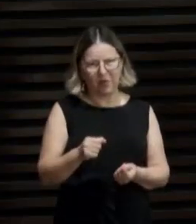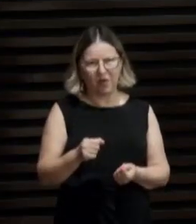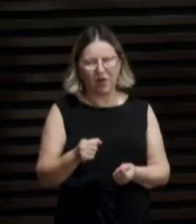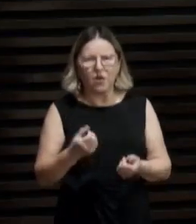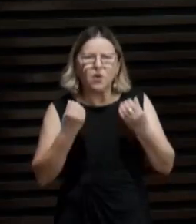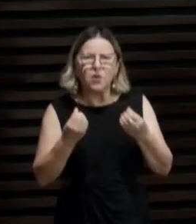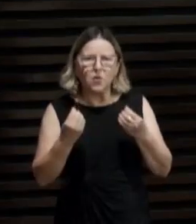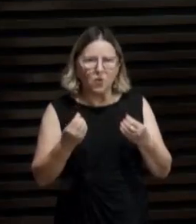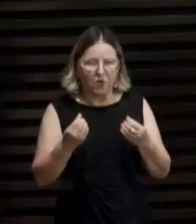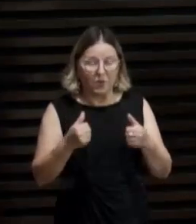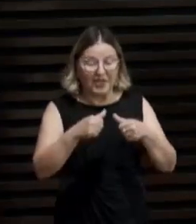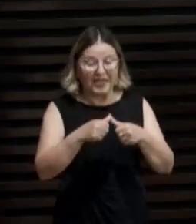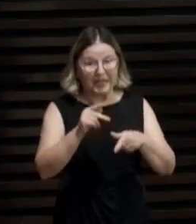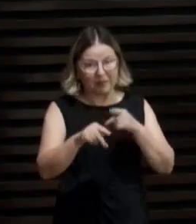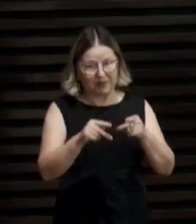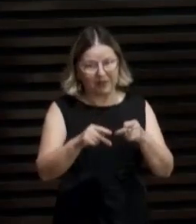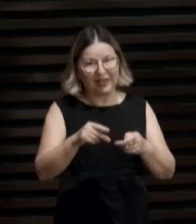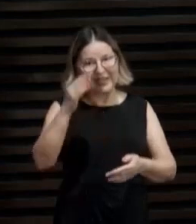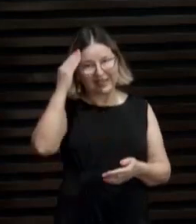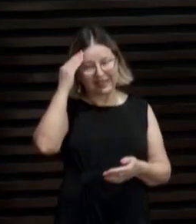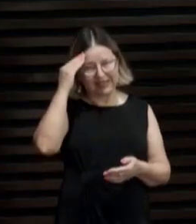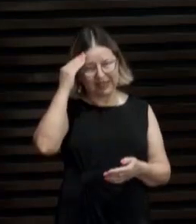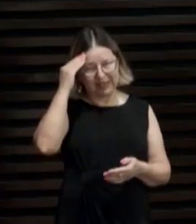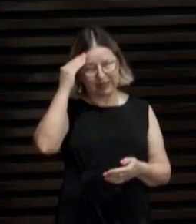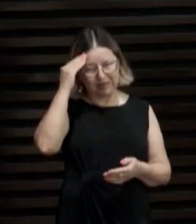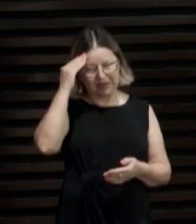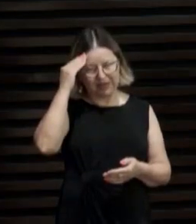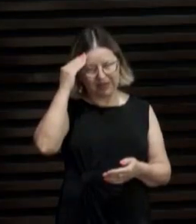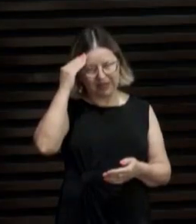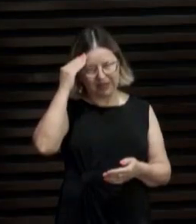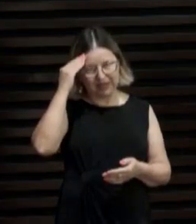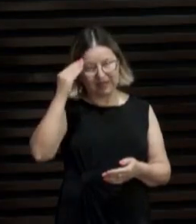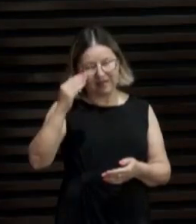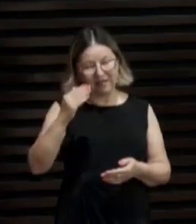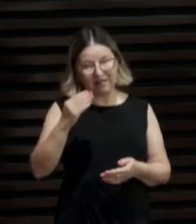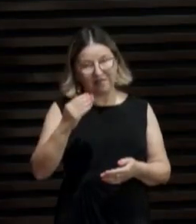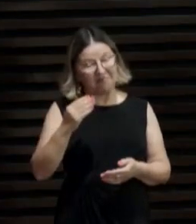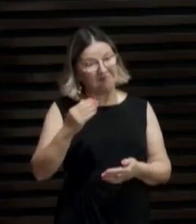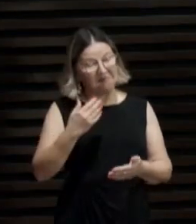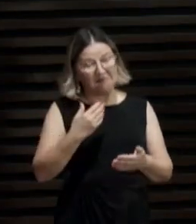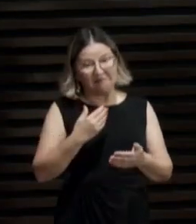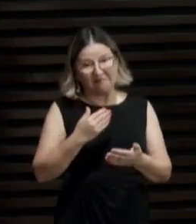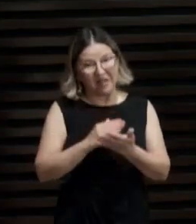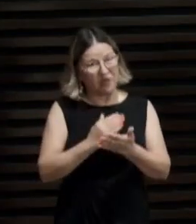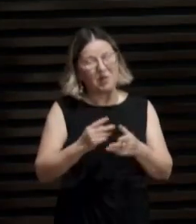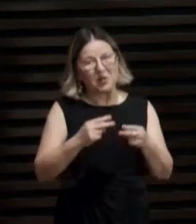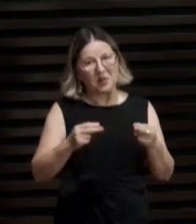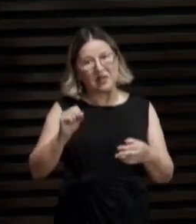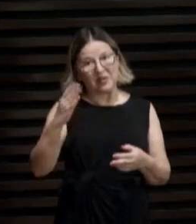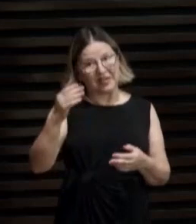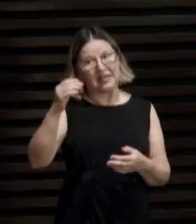má? Na verdade, a Bíblia diz que nós todos passamos a ser conhecedores do bem e do mal por causa do